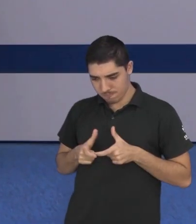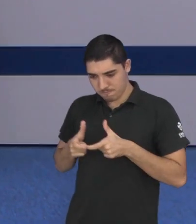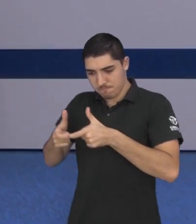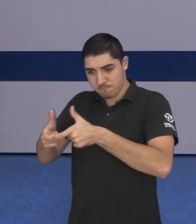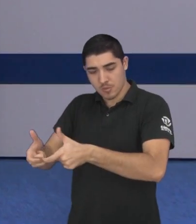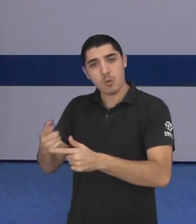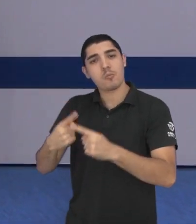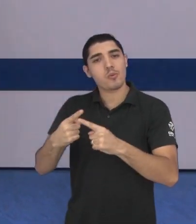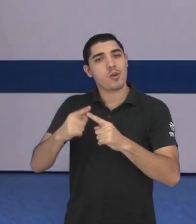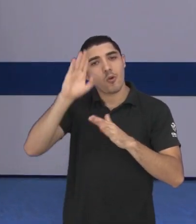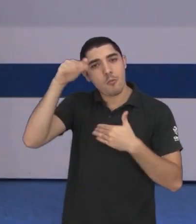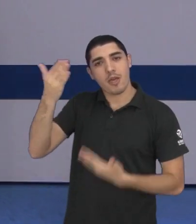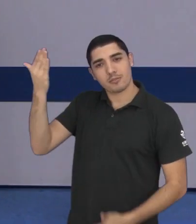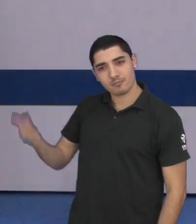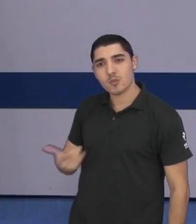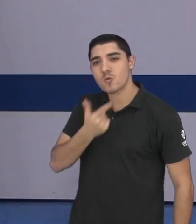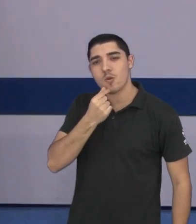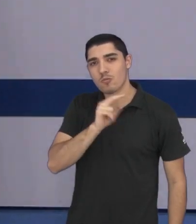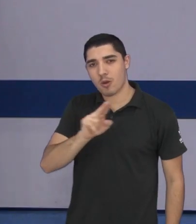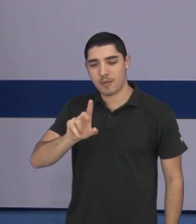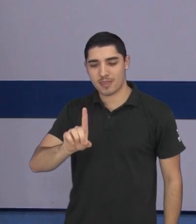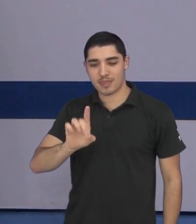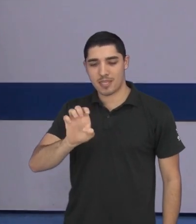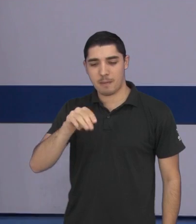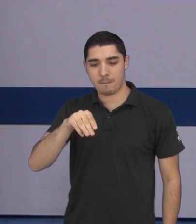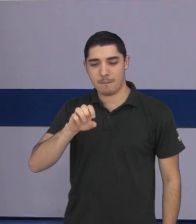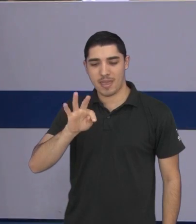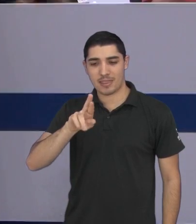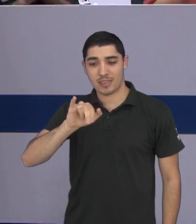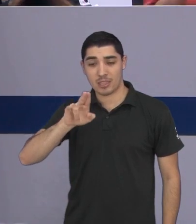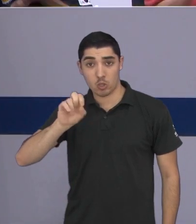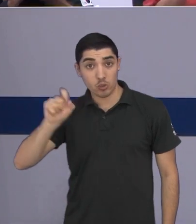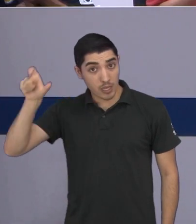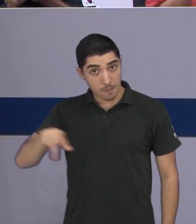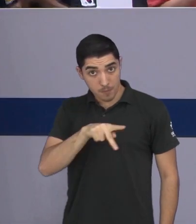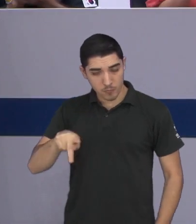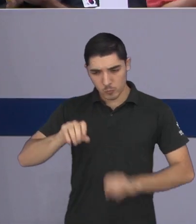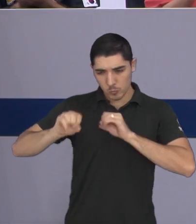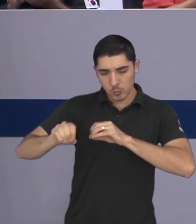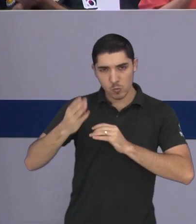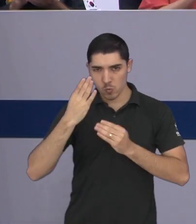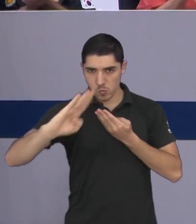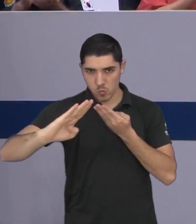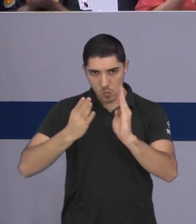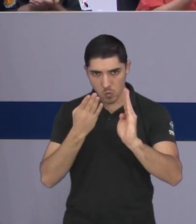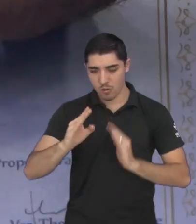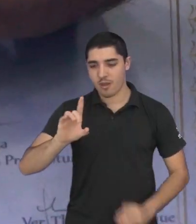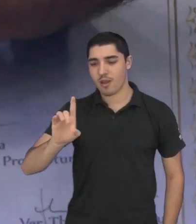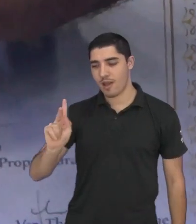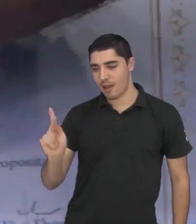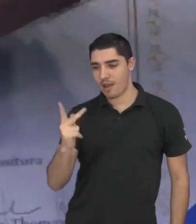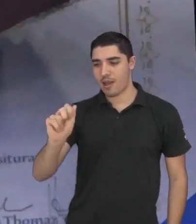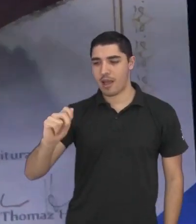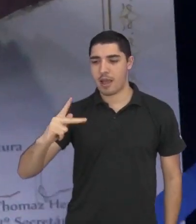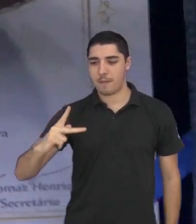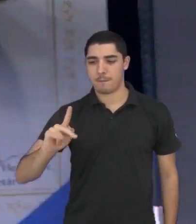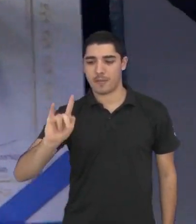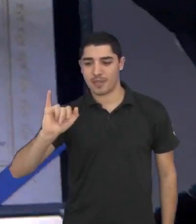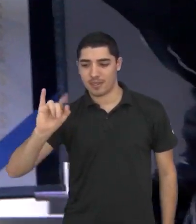Em fotos, ela cobrou mais atenção do poder público para os moradores de alguns bairros das regiões Norte e Leste. Entre os